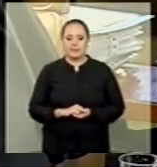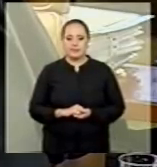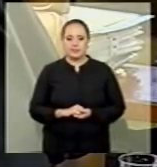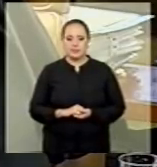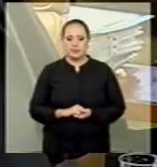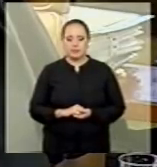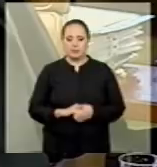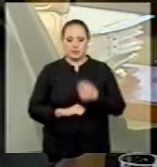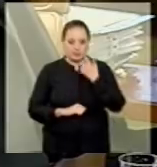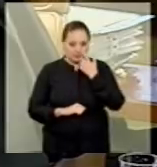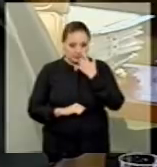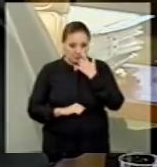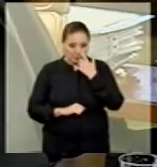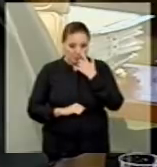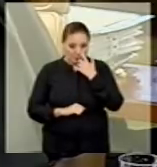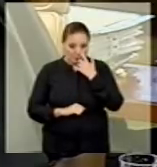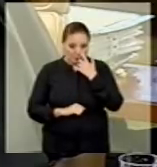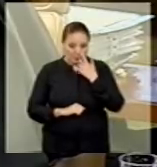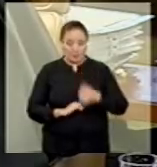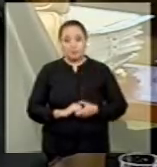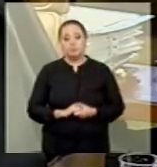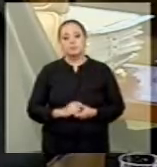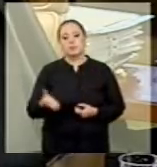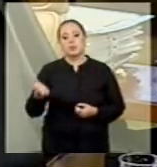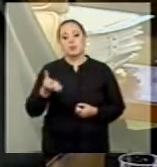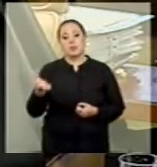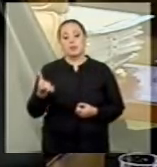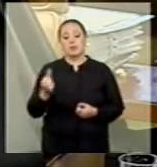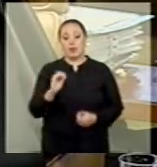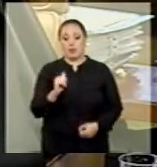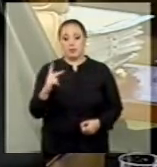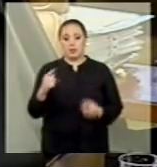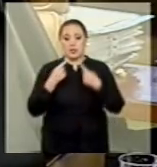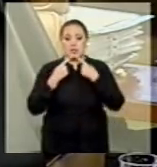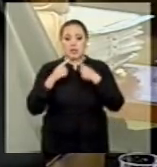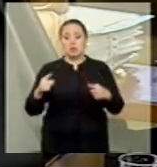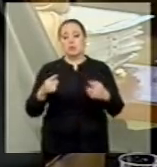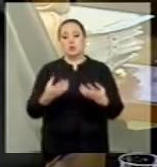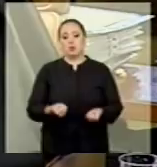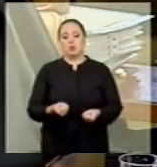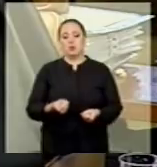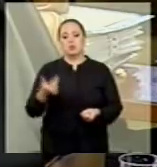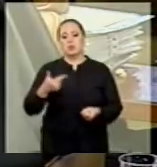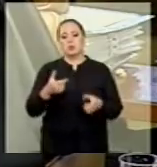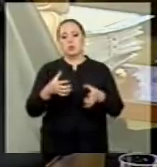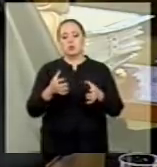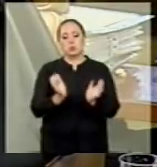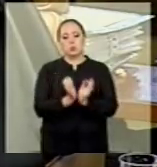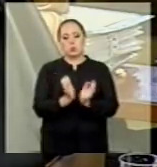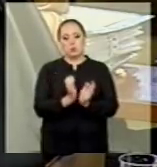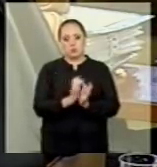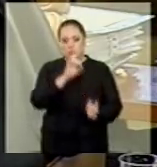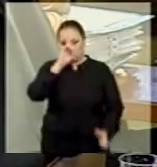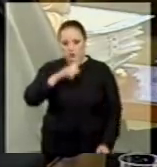uma denúncia recentemente recebida na segunda turma em 21 de março de